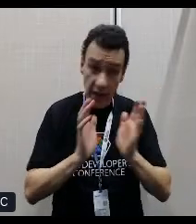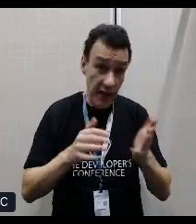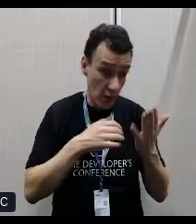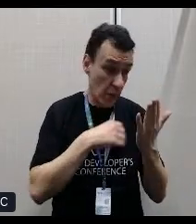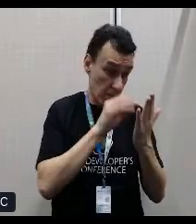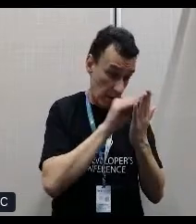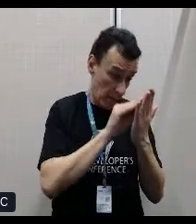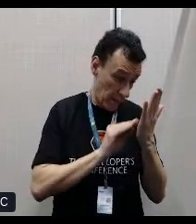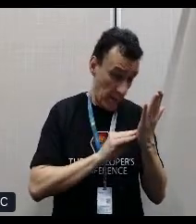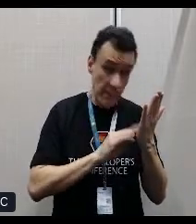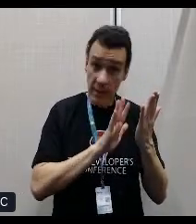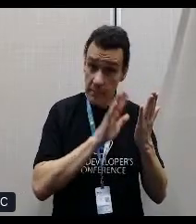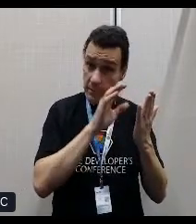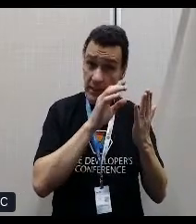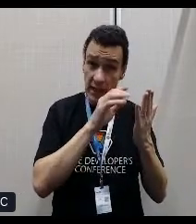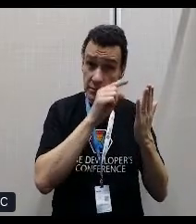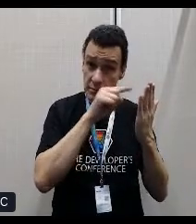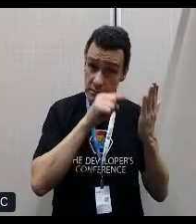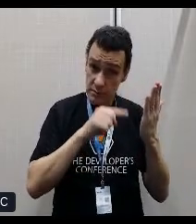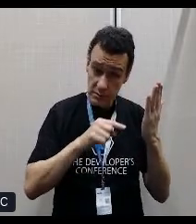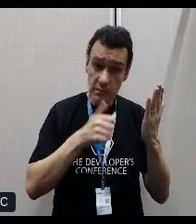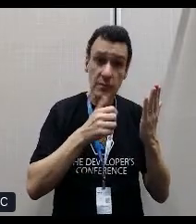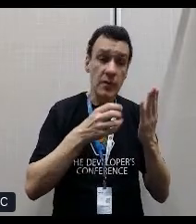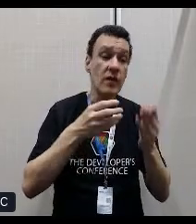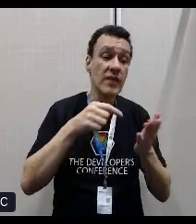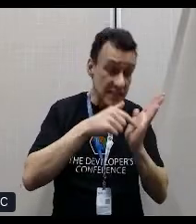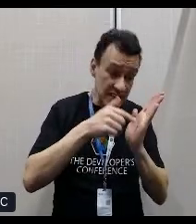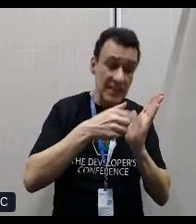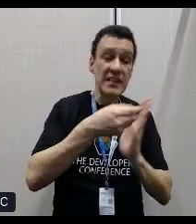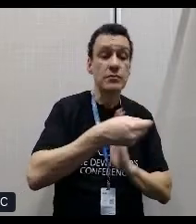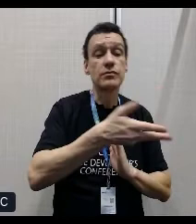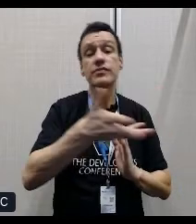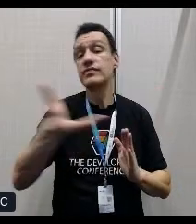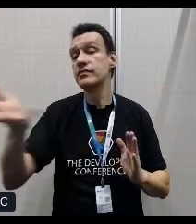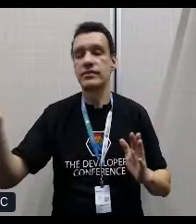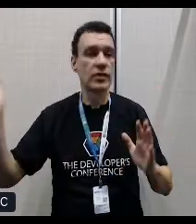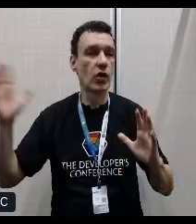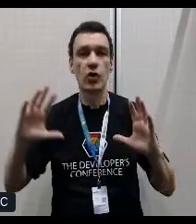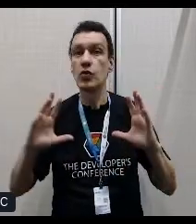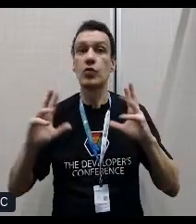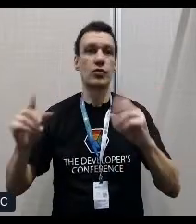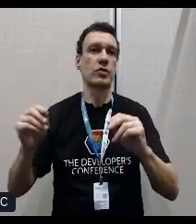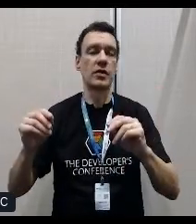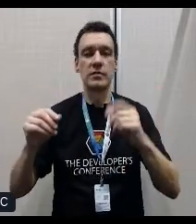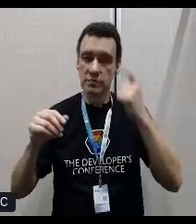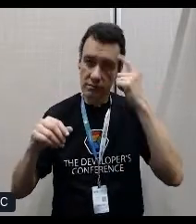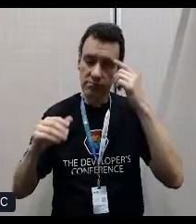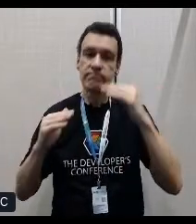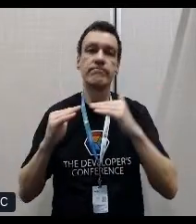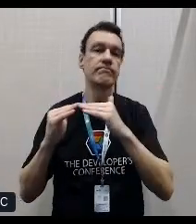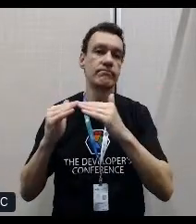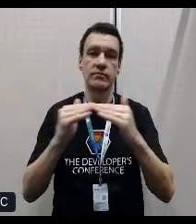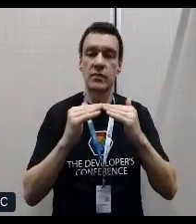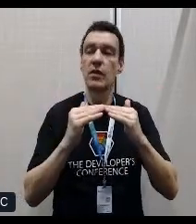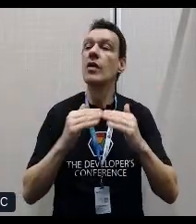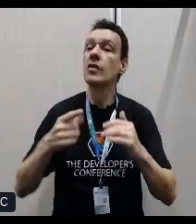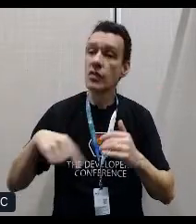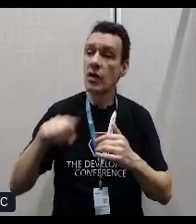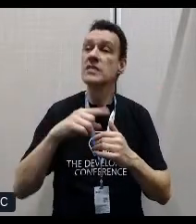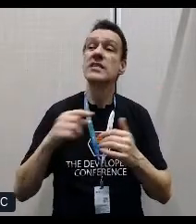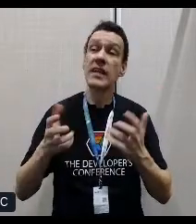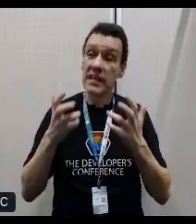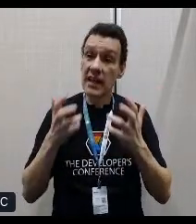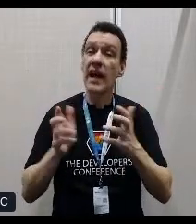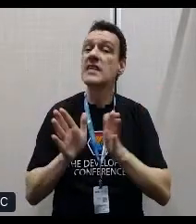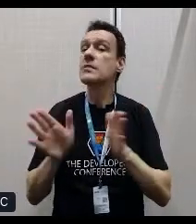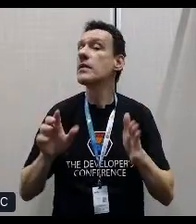equipe, o PO, deixa toda a equipe alinhada. Nossa expectativa de acessibilidade é essa aqui, a gente tem essa lista aqui de